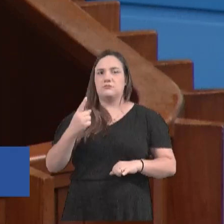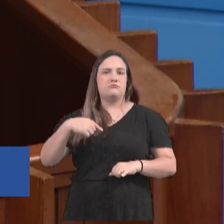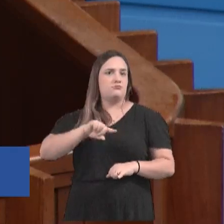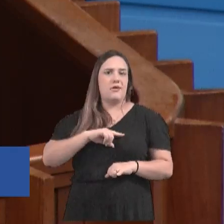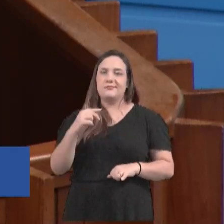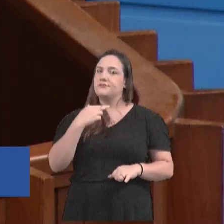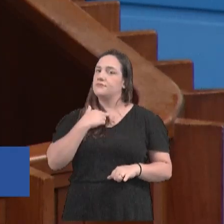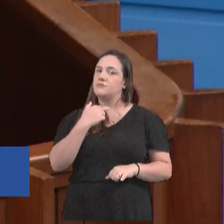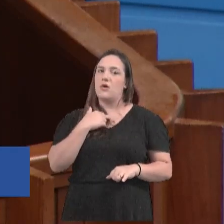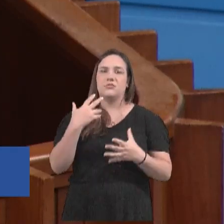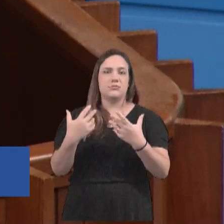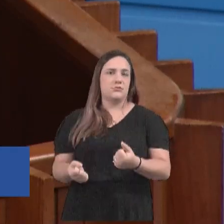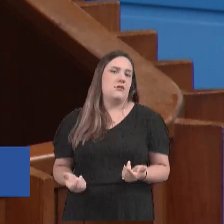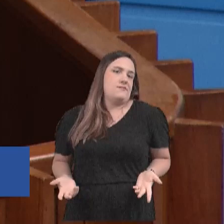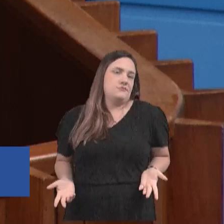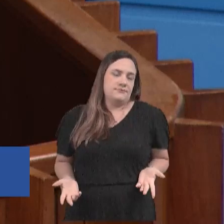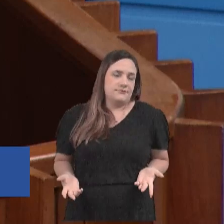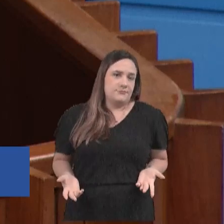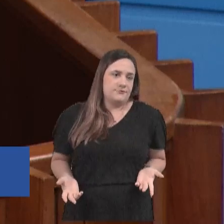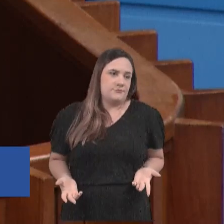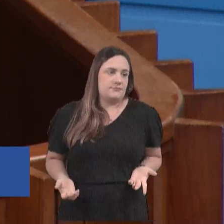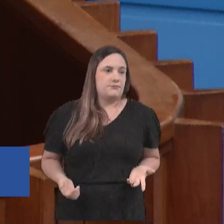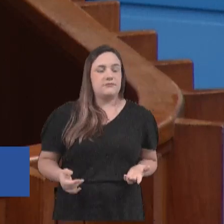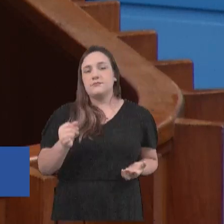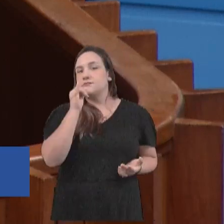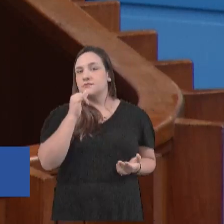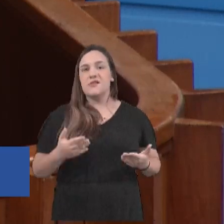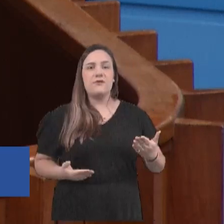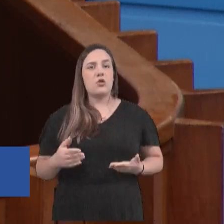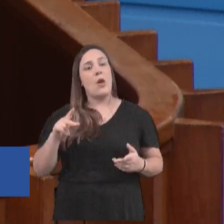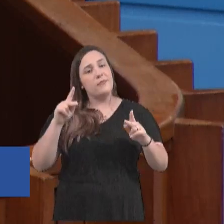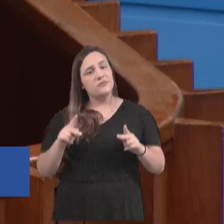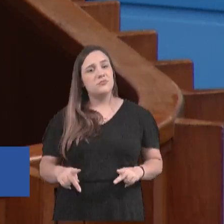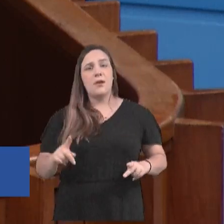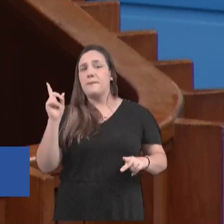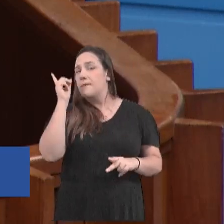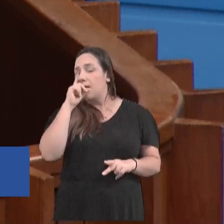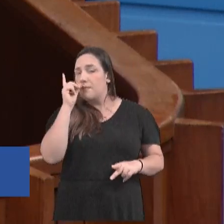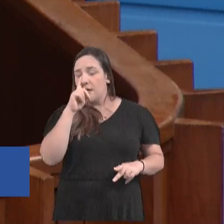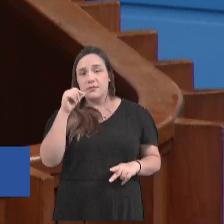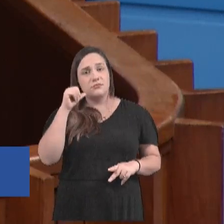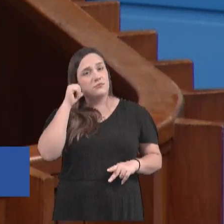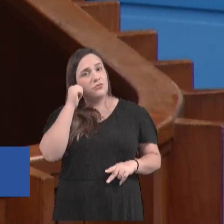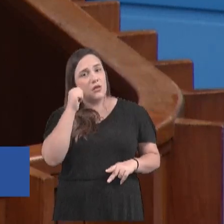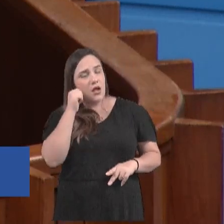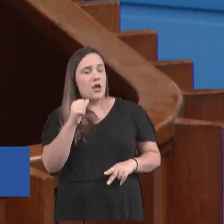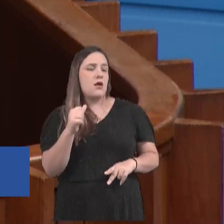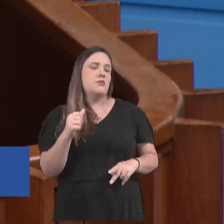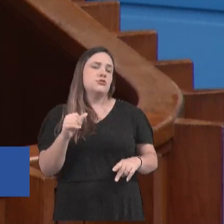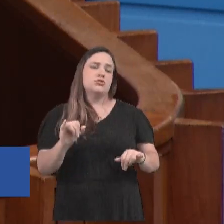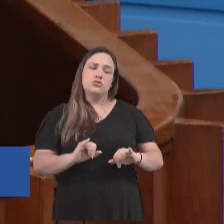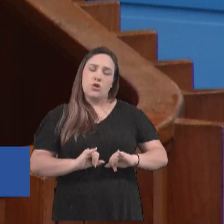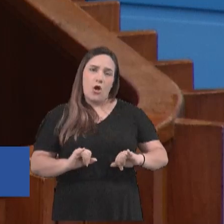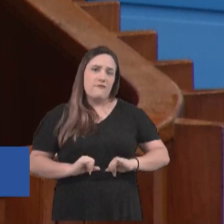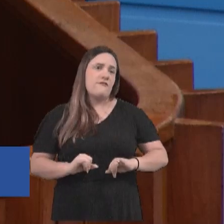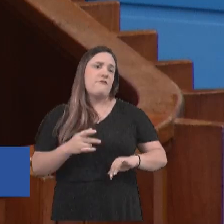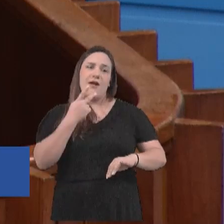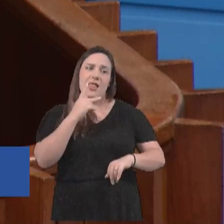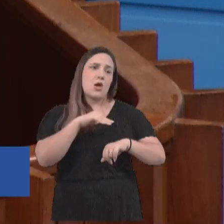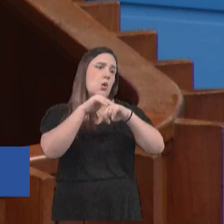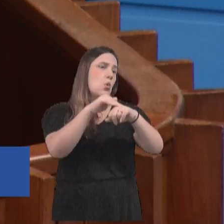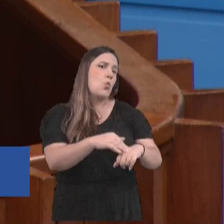que as servidoras públicas, que as mães, que as mulheres sejam culpadas pelas violências. Nós